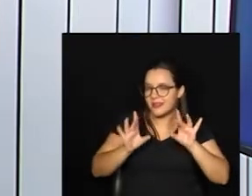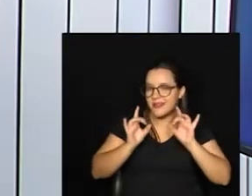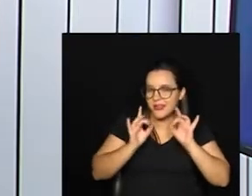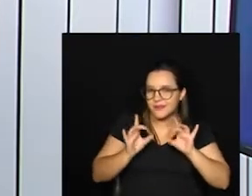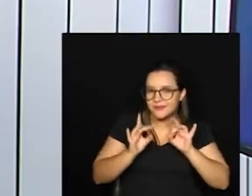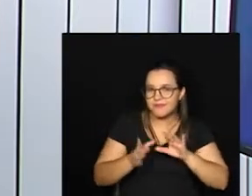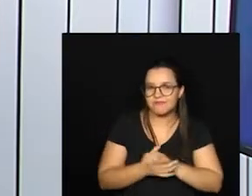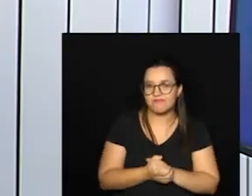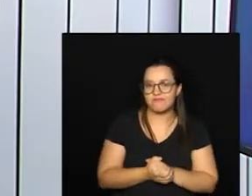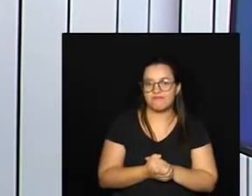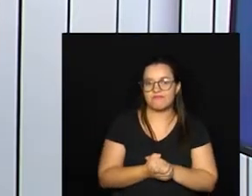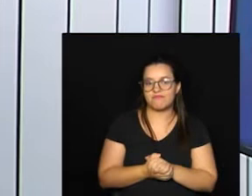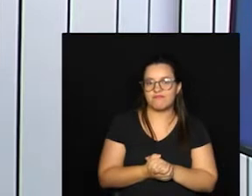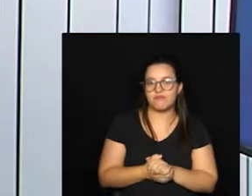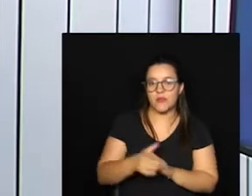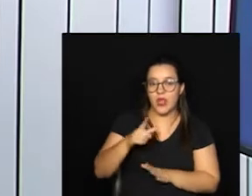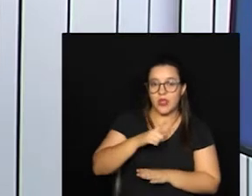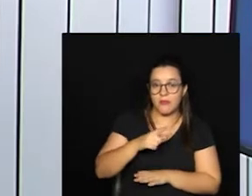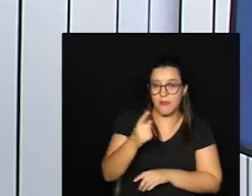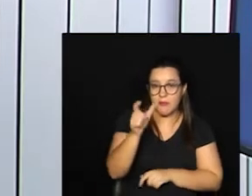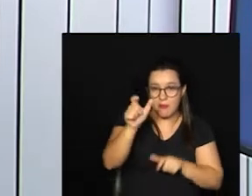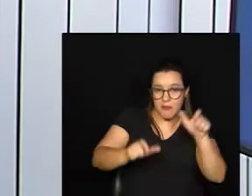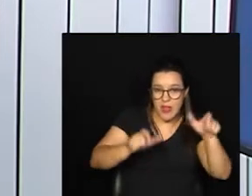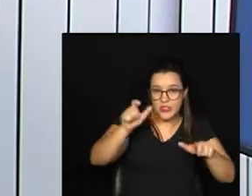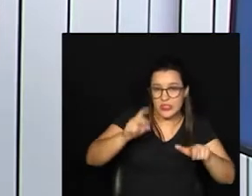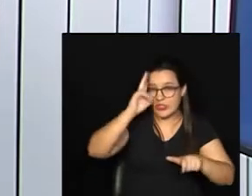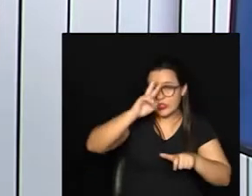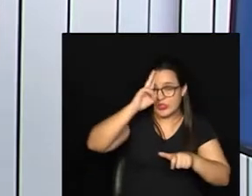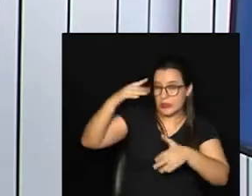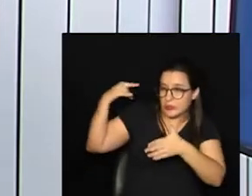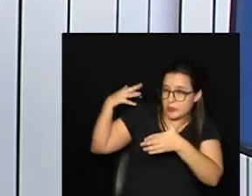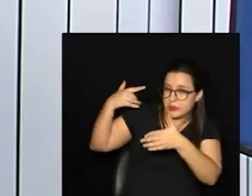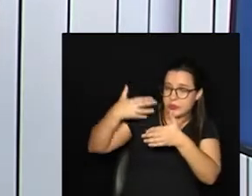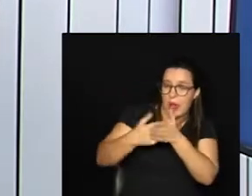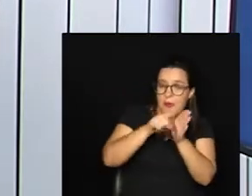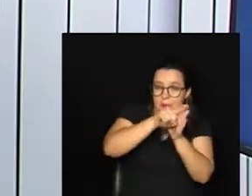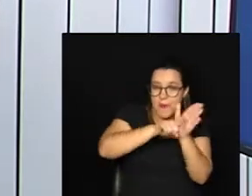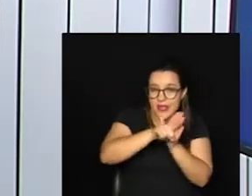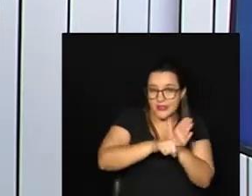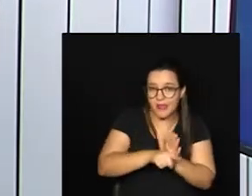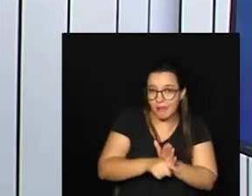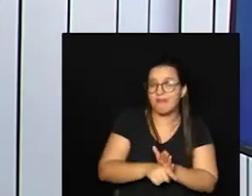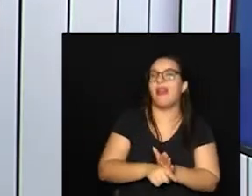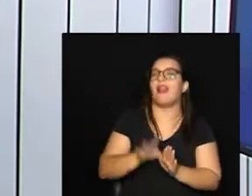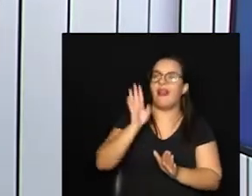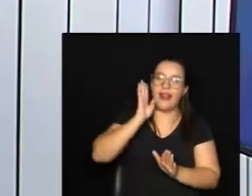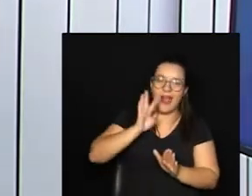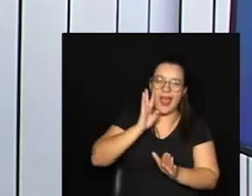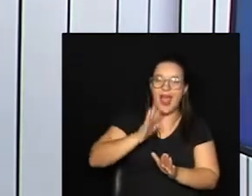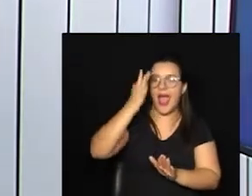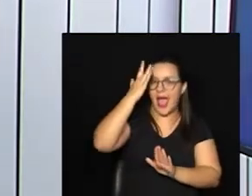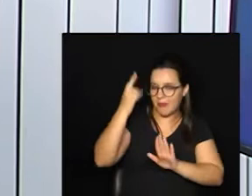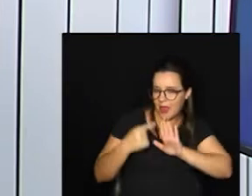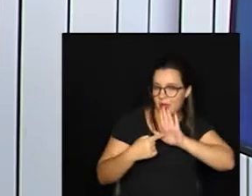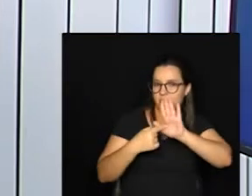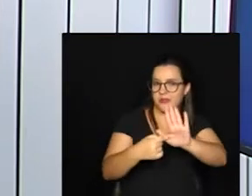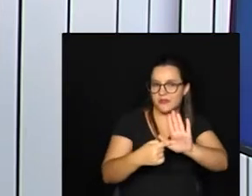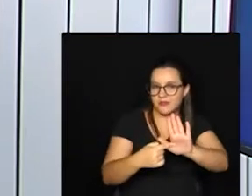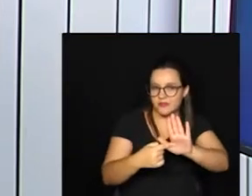nós vamos conversar com historiadores dos dois clubes, muito bacana. Então amanhã a gente fala mais sobre o Derby de